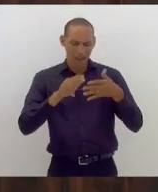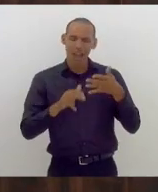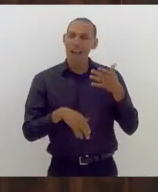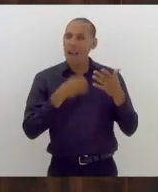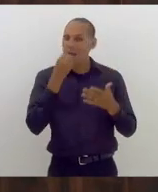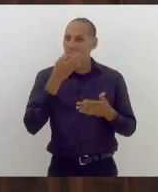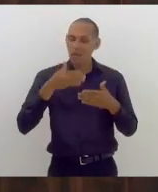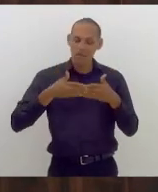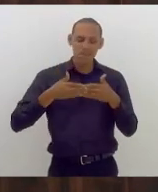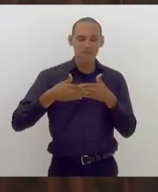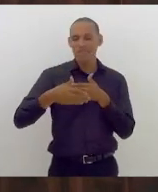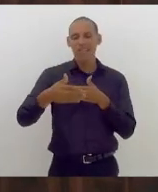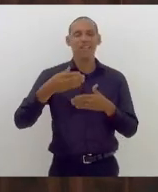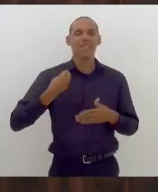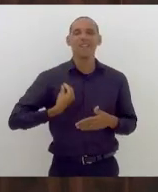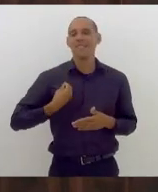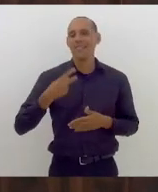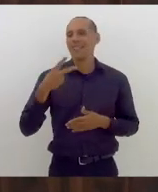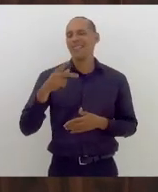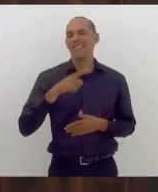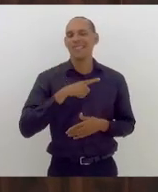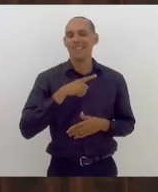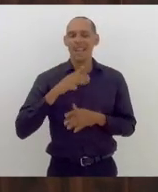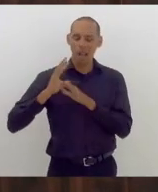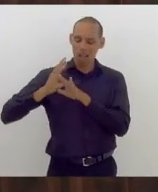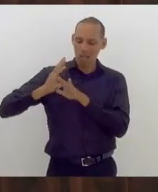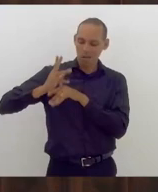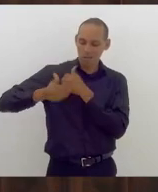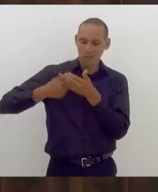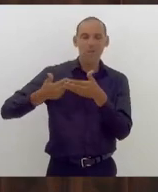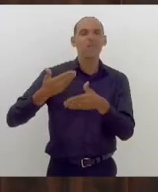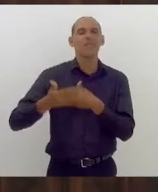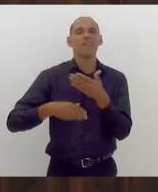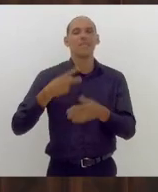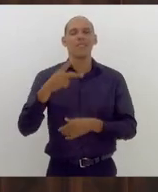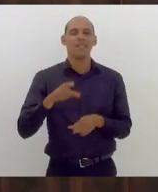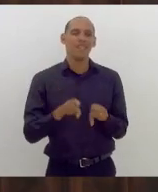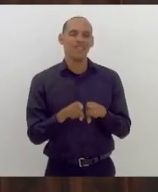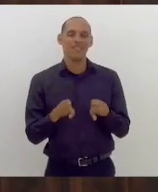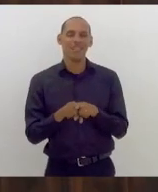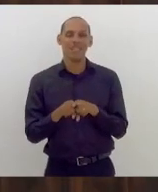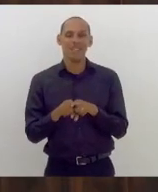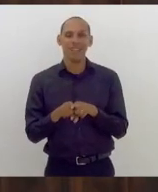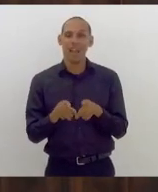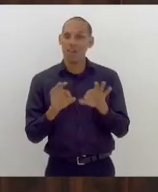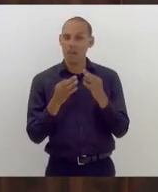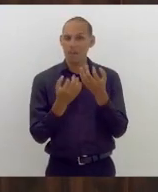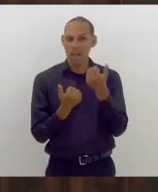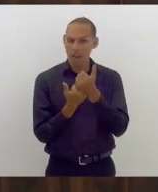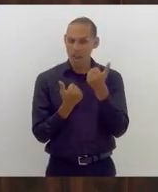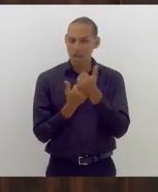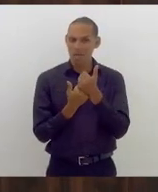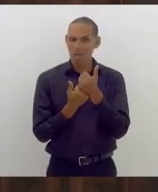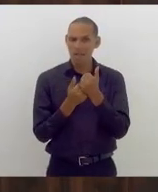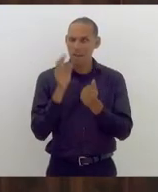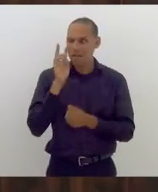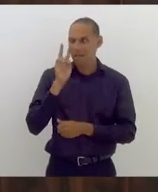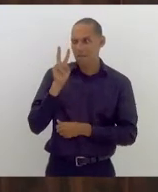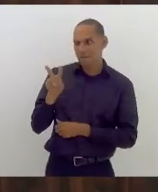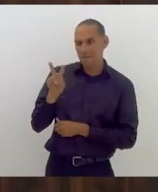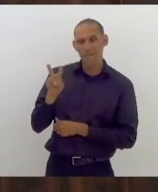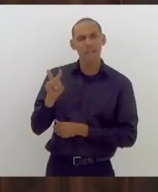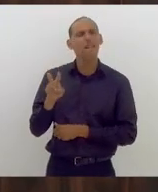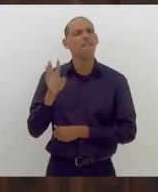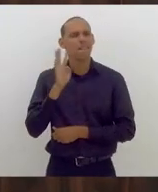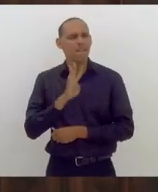pela frente. Esse apoio que a sua família dá para você é um negócio muito bacana. Quem está de fora realmente vê esse espírito que o Daniel